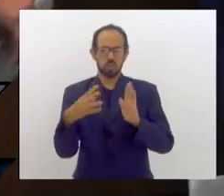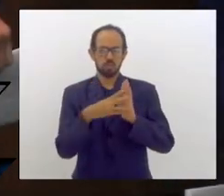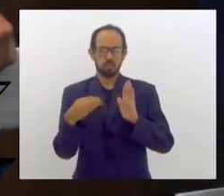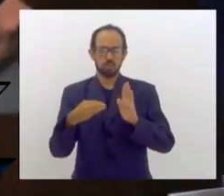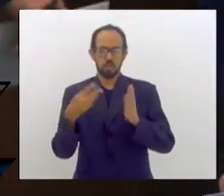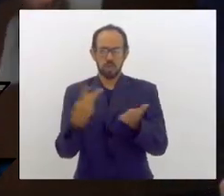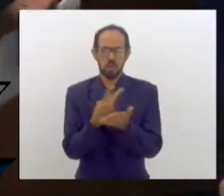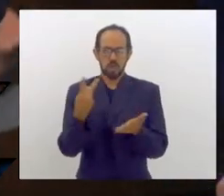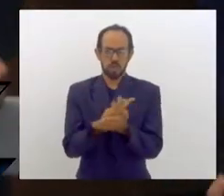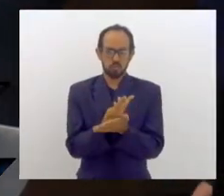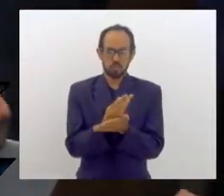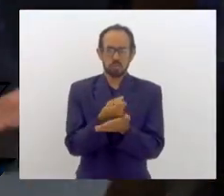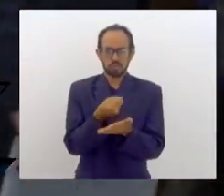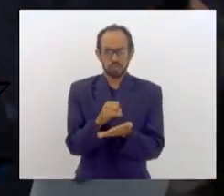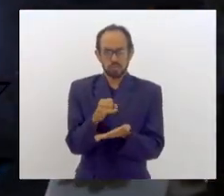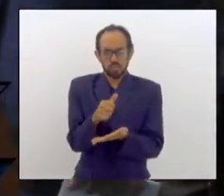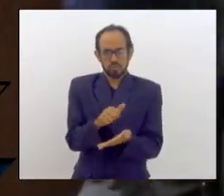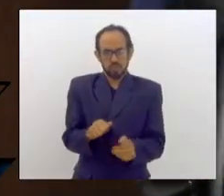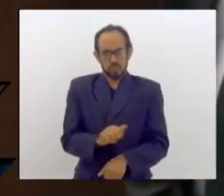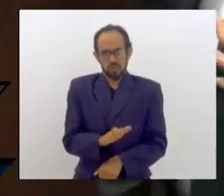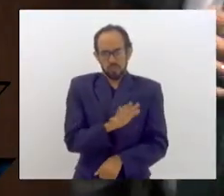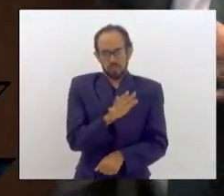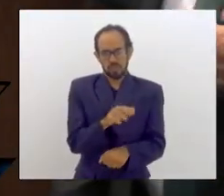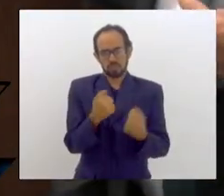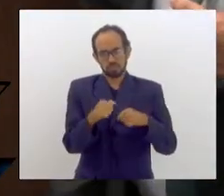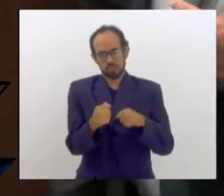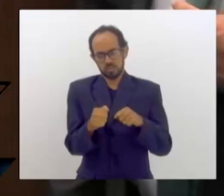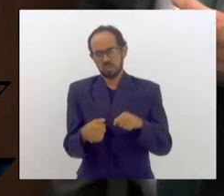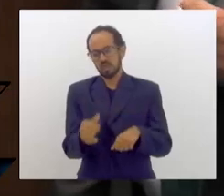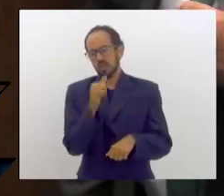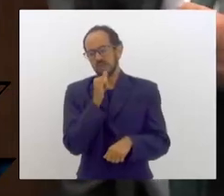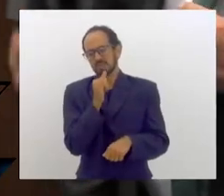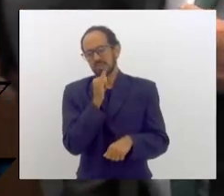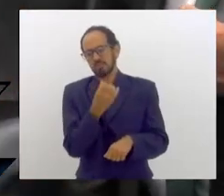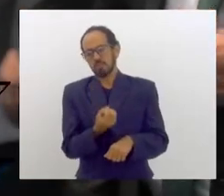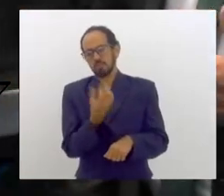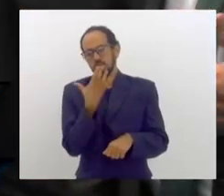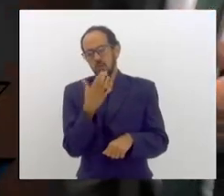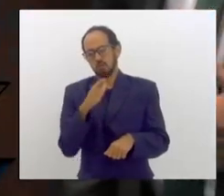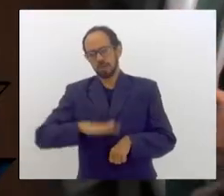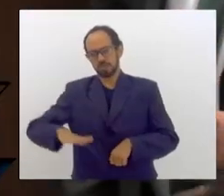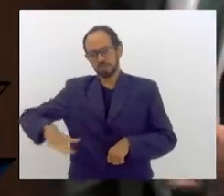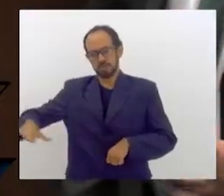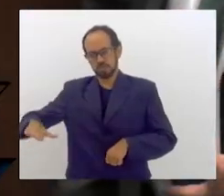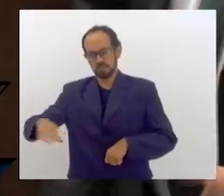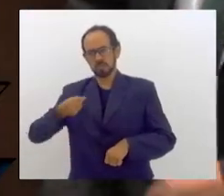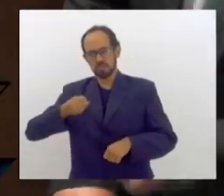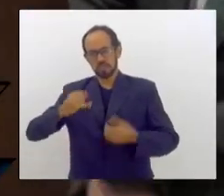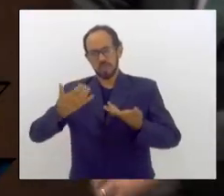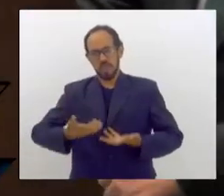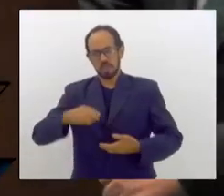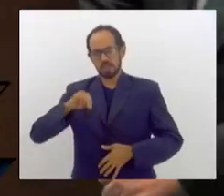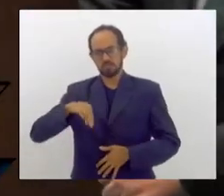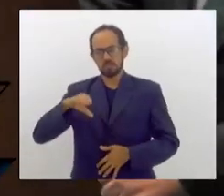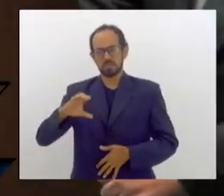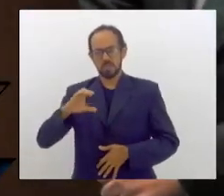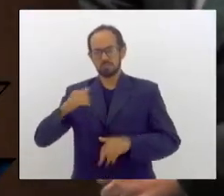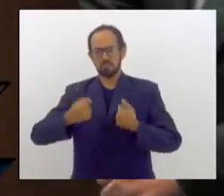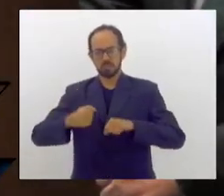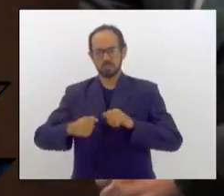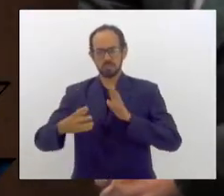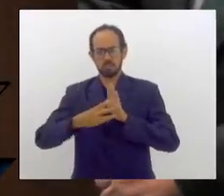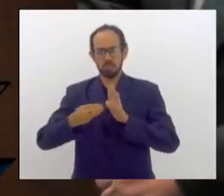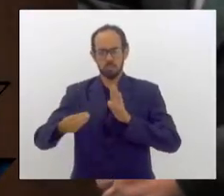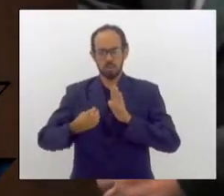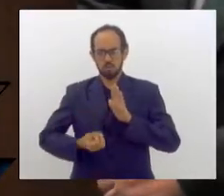de um local de baixo, a gente tem que entender que a gente tem que dar um bom exemplo às nossas crianças que estão vindo. Se querem ser MCs, tem que passar um bom exemplo.